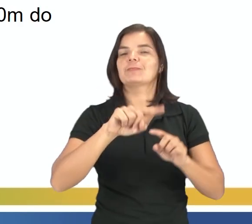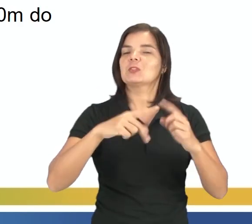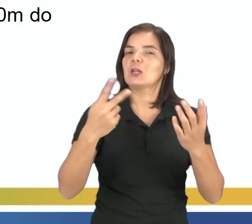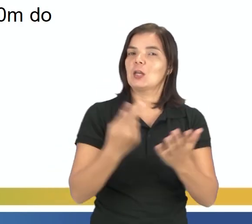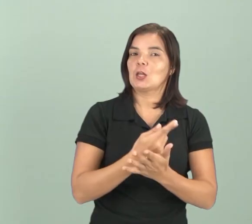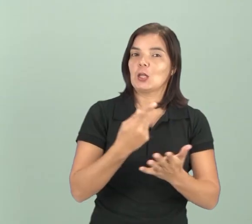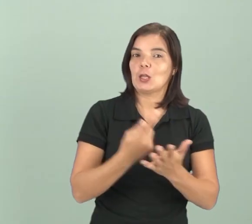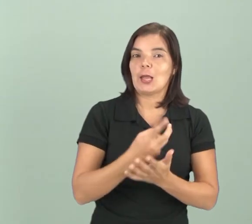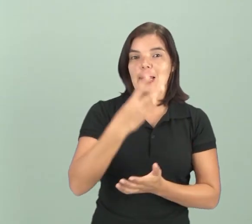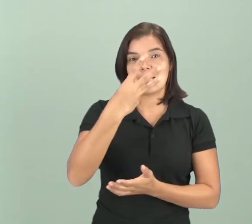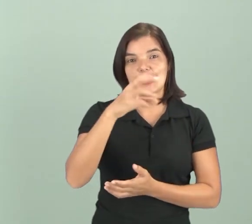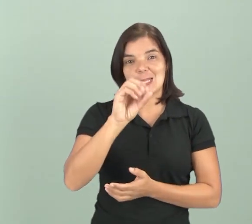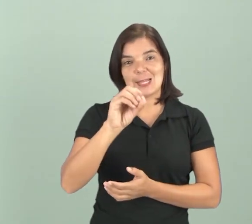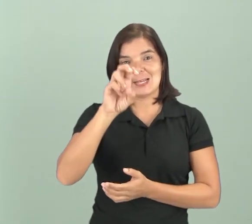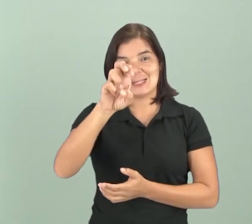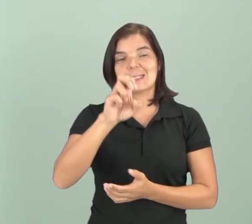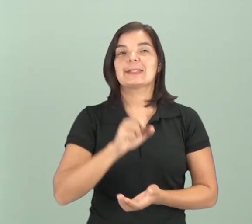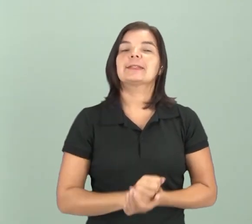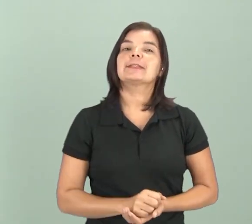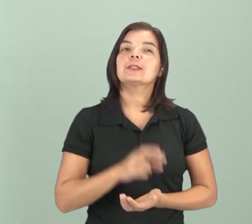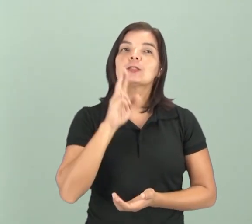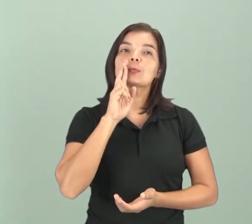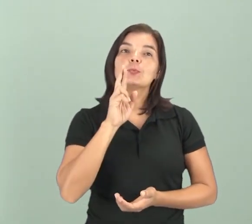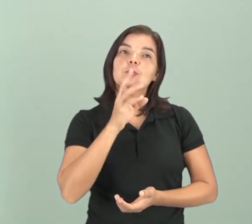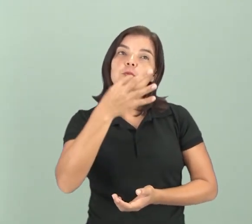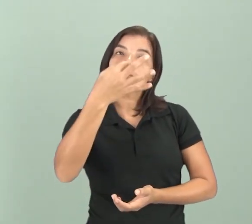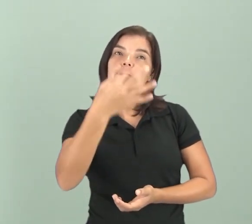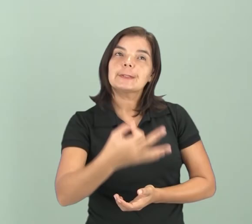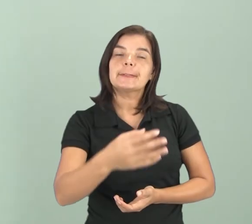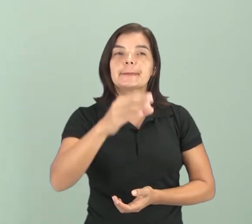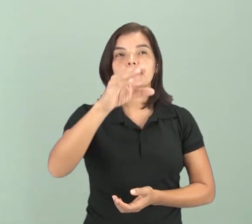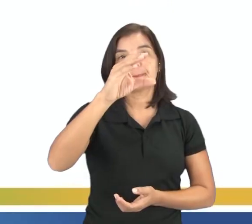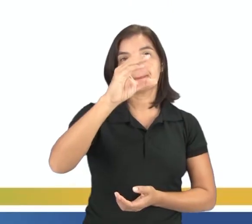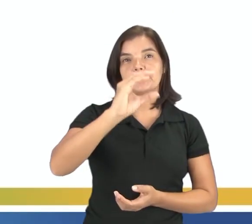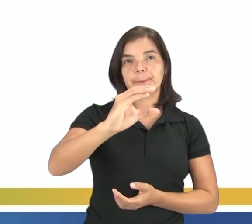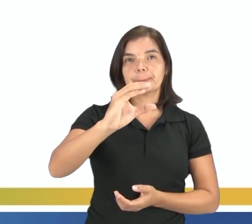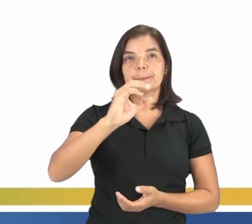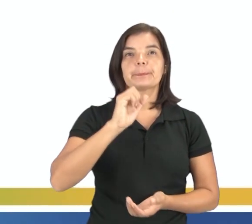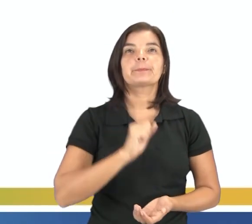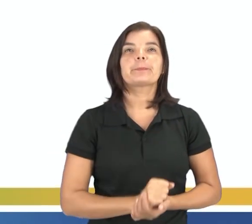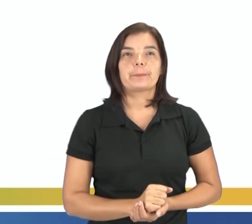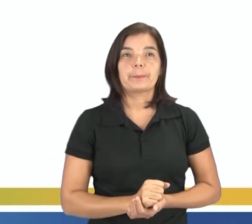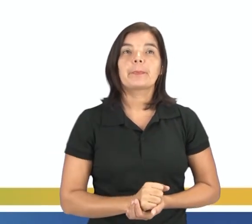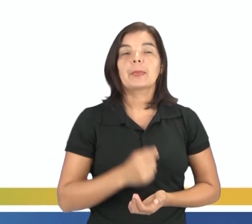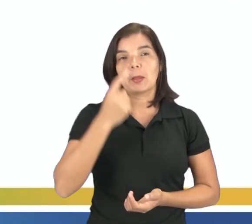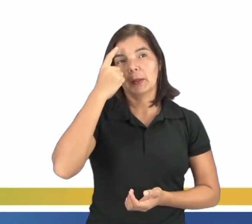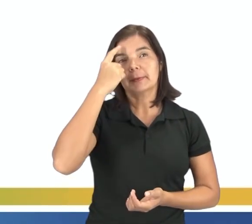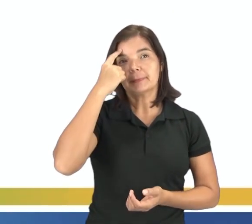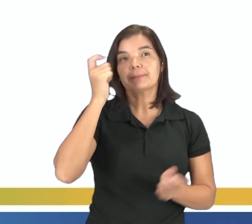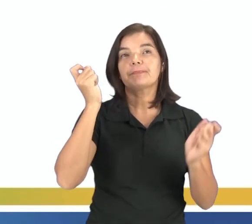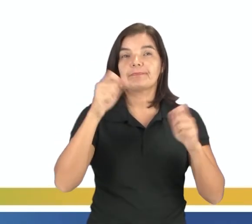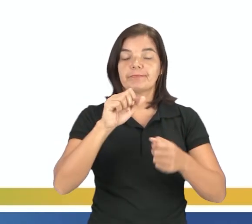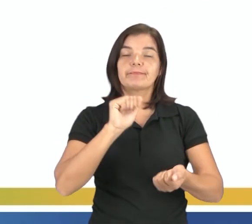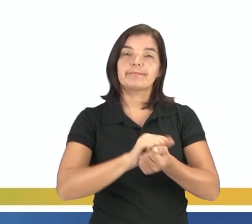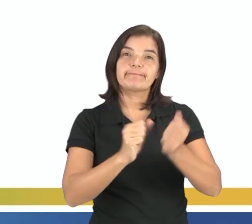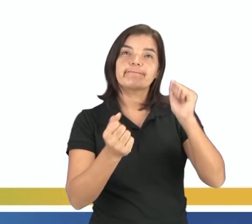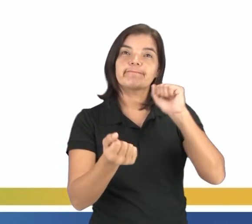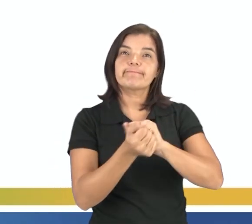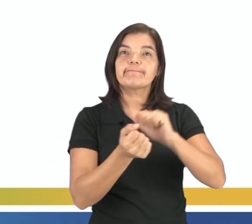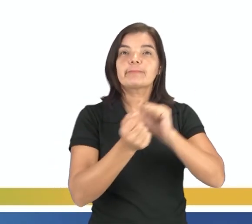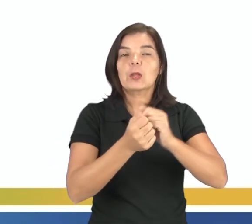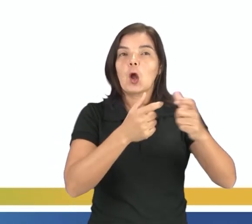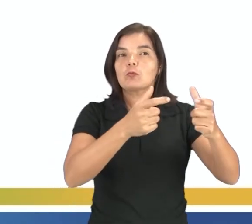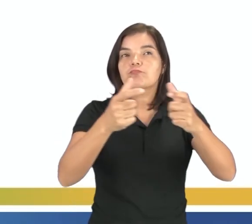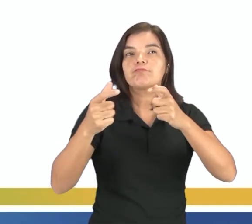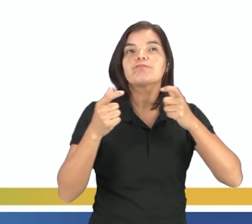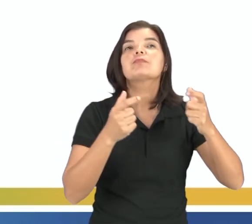porque o sexto era 3,5 m. Então vamos ao nosso gabarito. James Naismith, ao criar o basquete, pensou que o jogo poderia ser